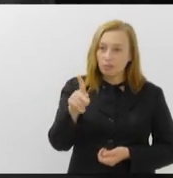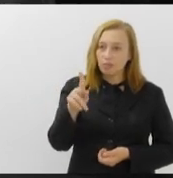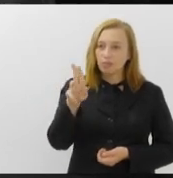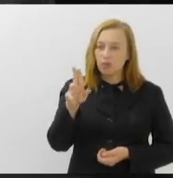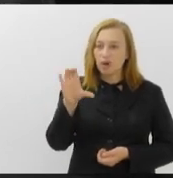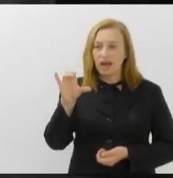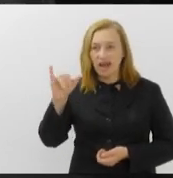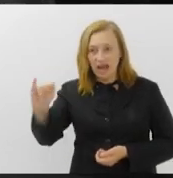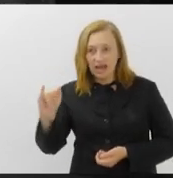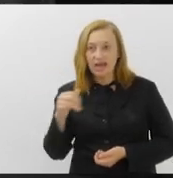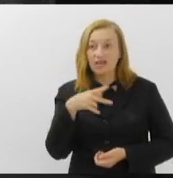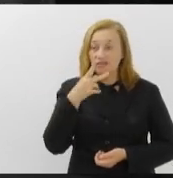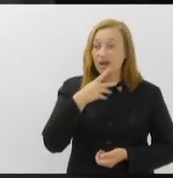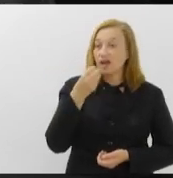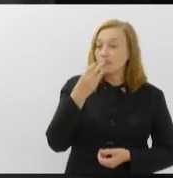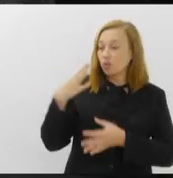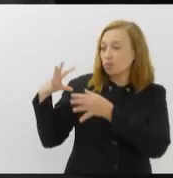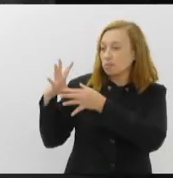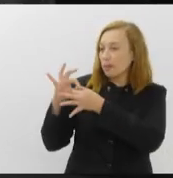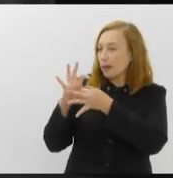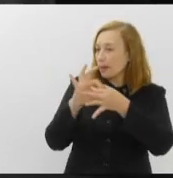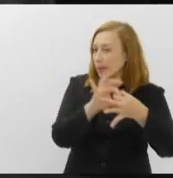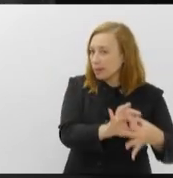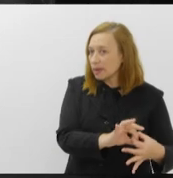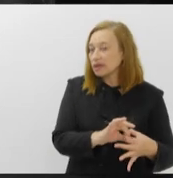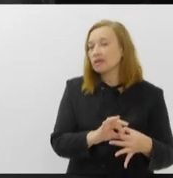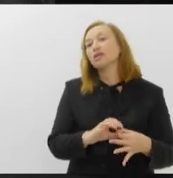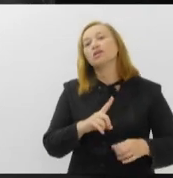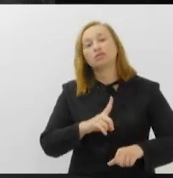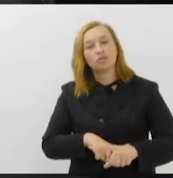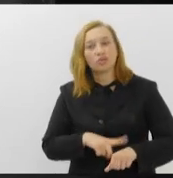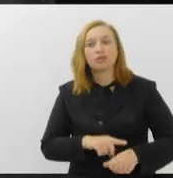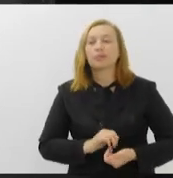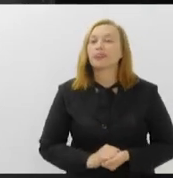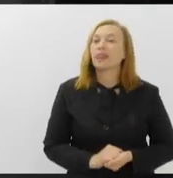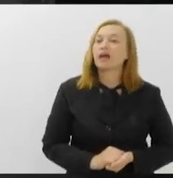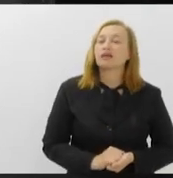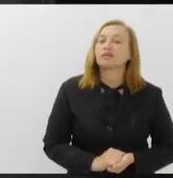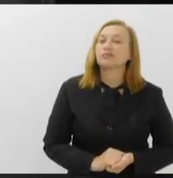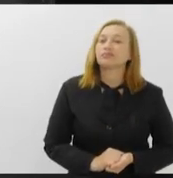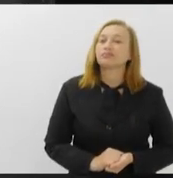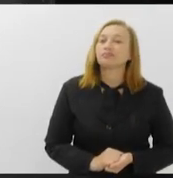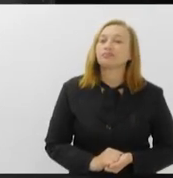porque as falas vão se encontrando, né, em determinado momento.